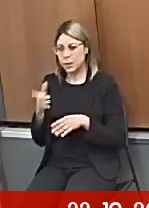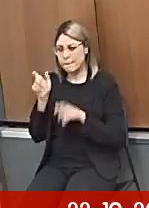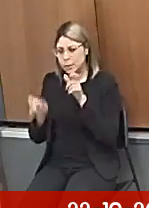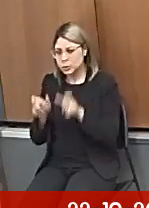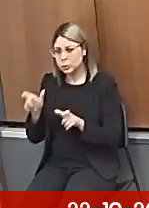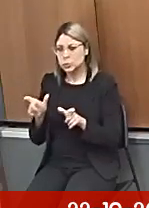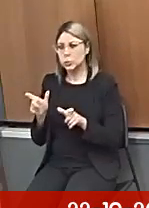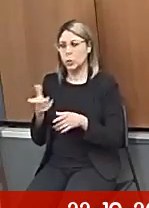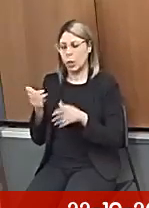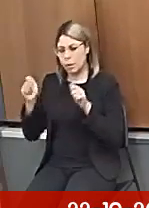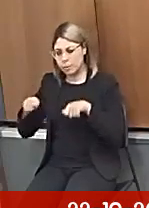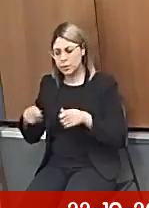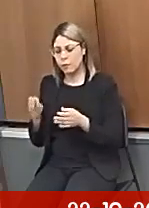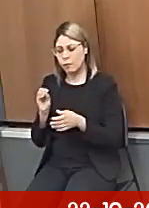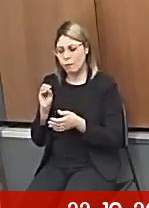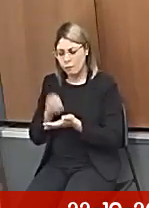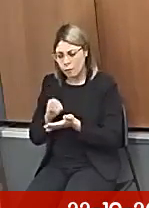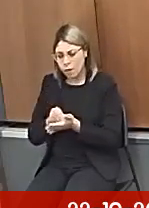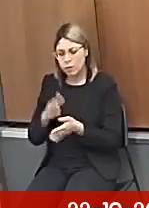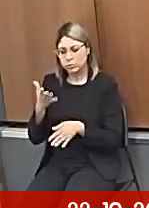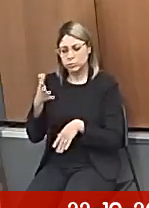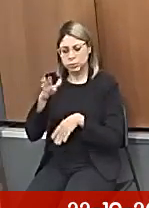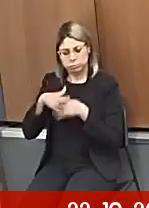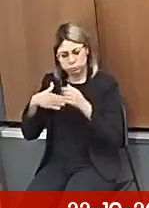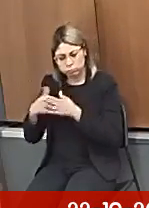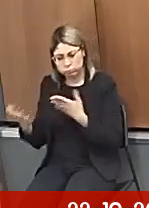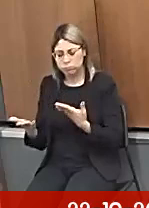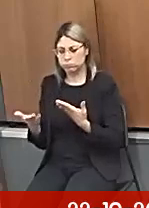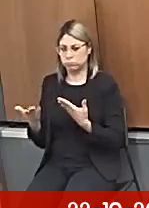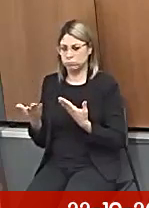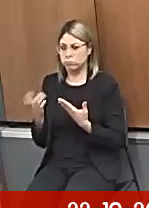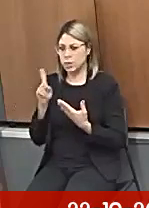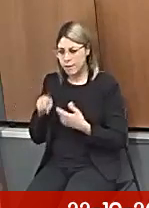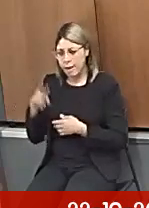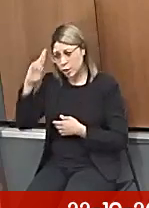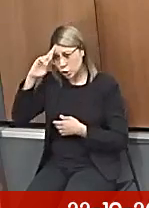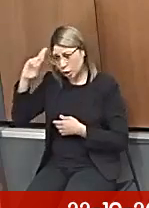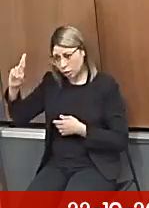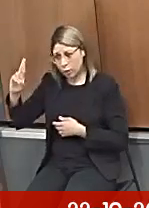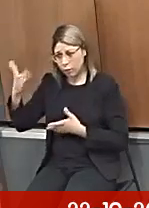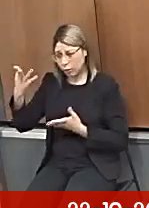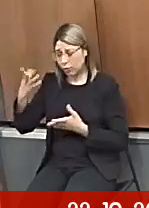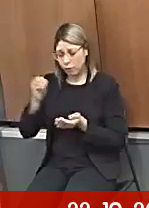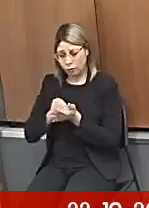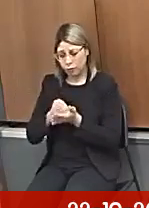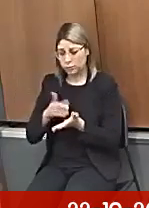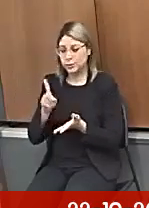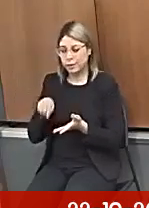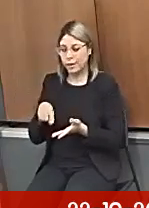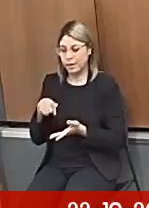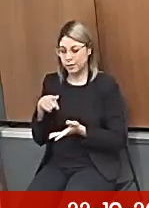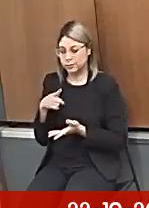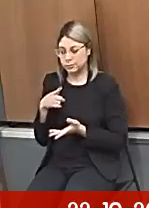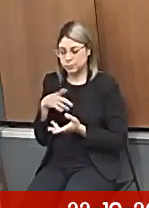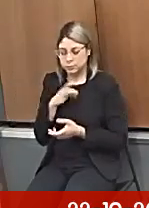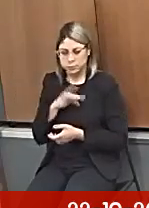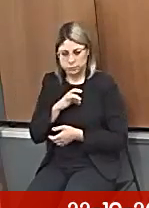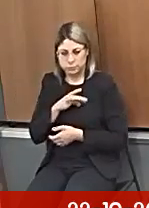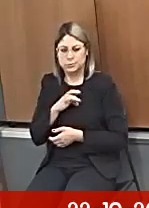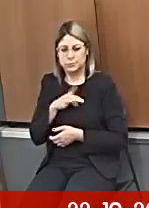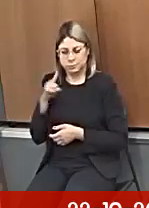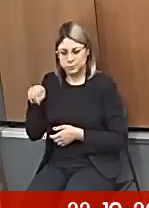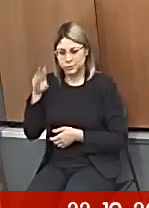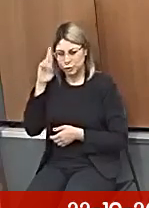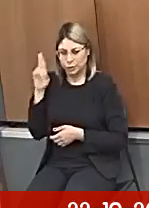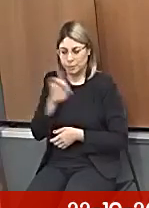de capacidade, de capacitação, negligência dos diretores e, além de tudo, são covardes. São